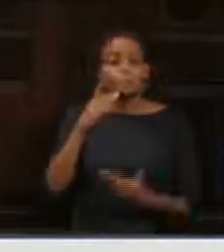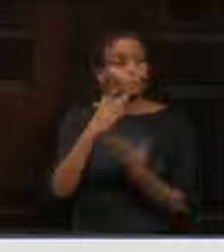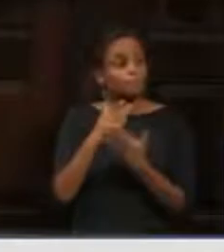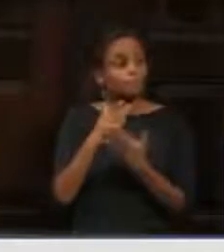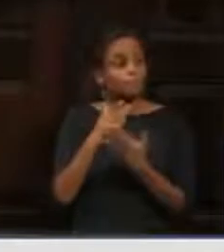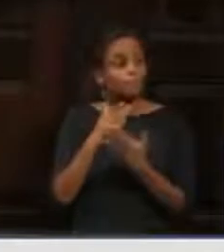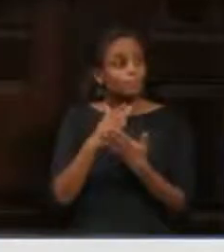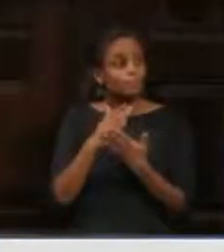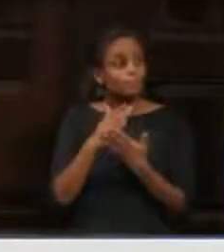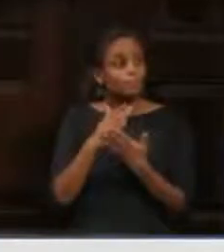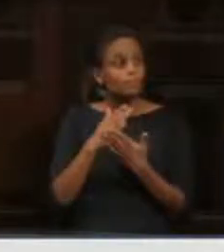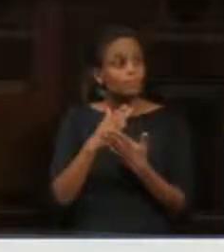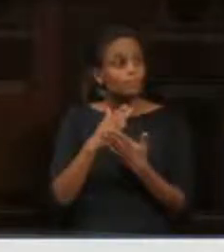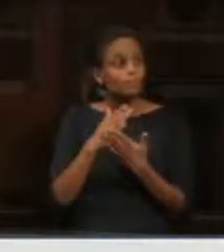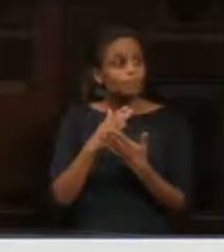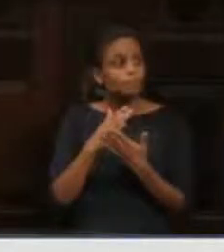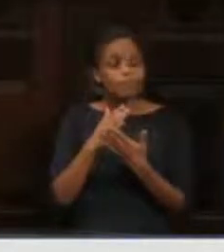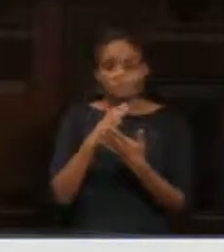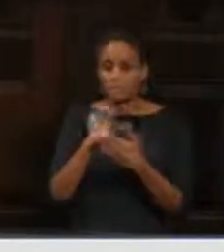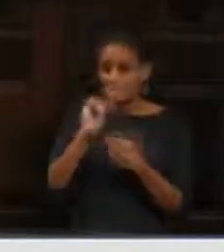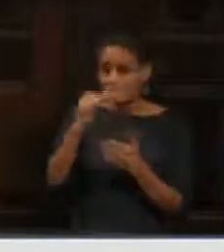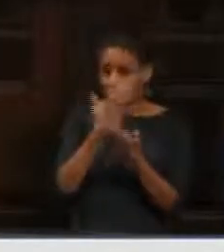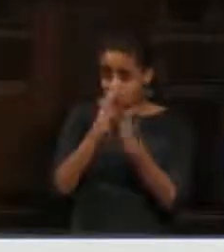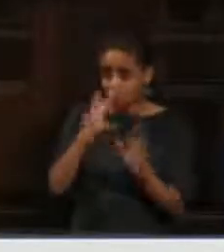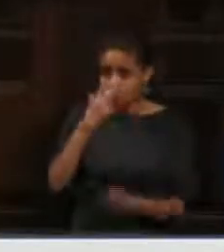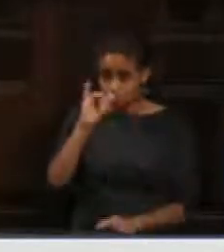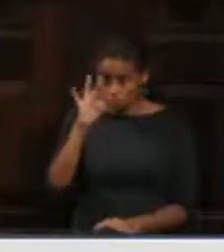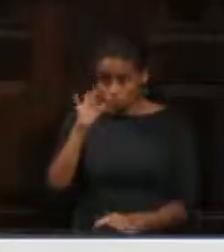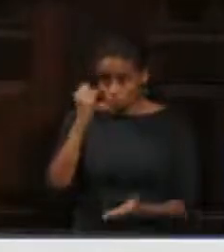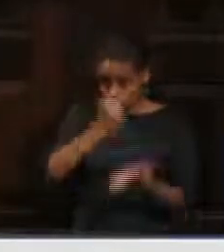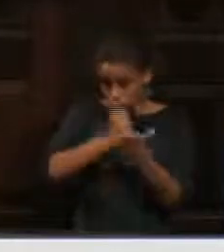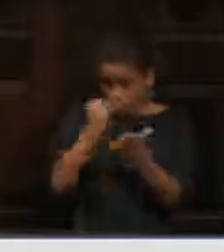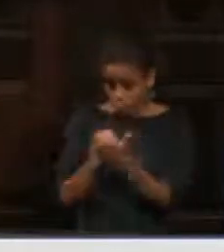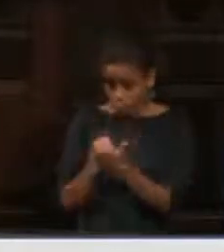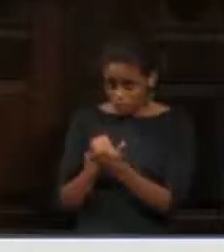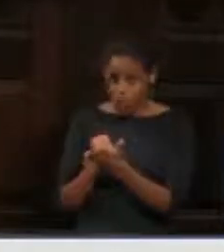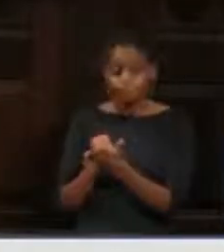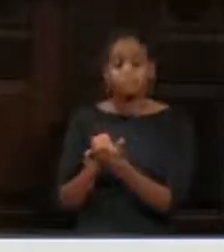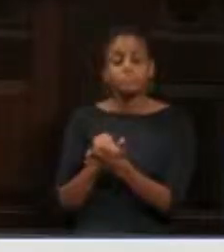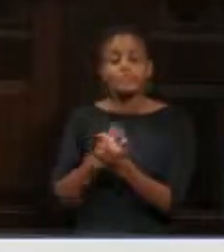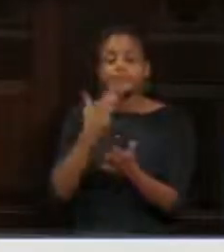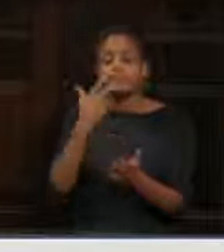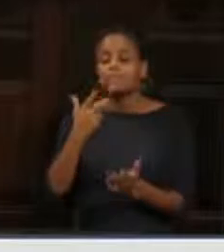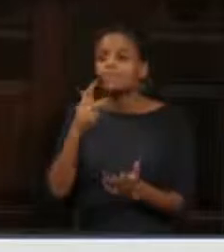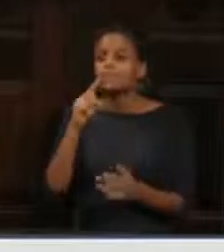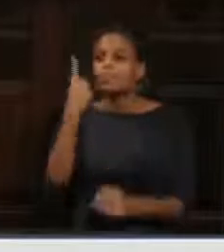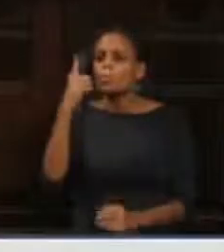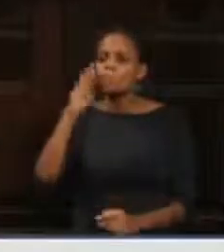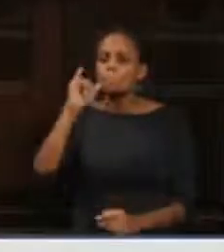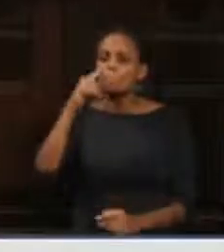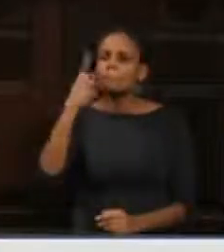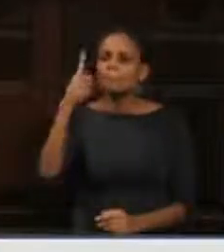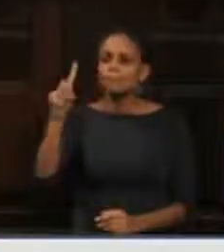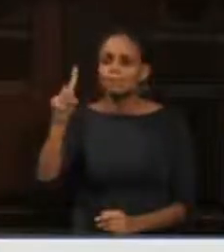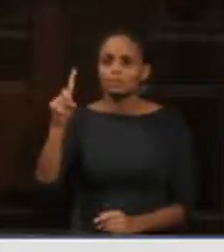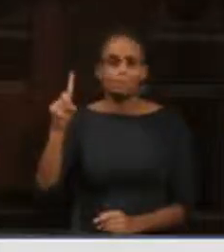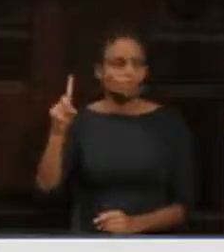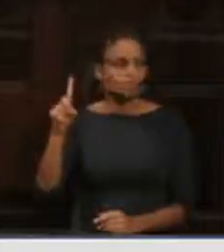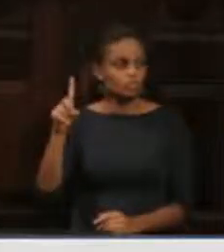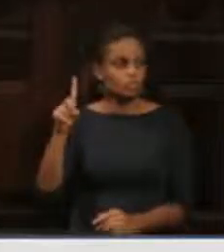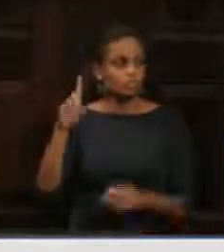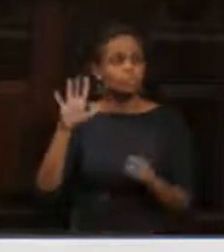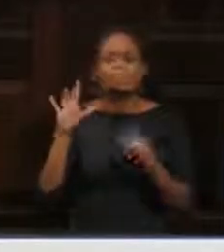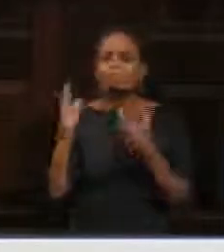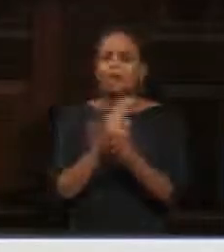Algumas matérias falaram que a União perderia 60 milhões em receita por conta do fim do